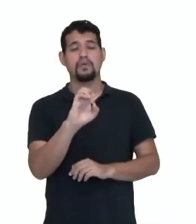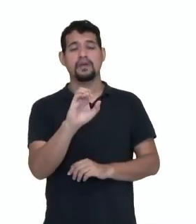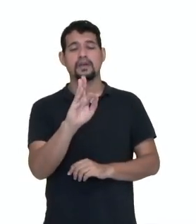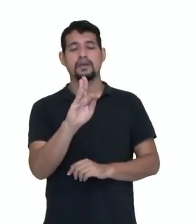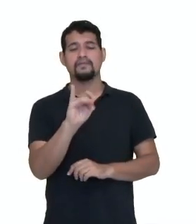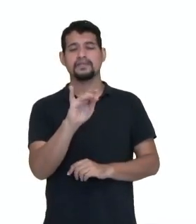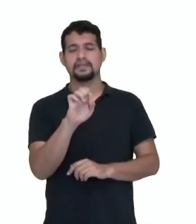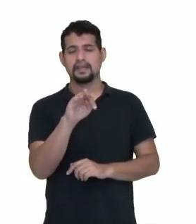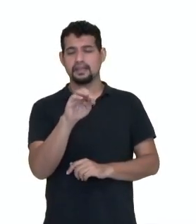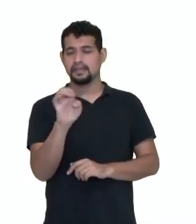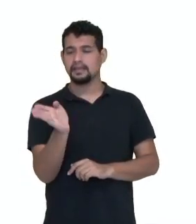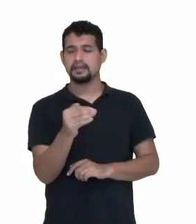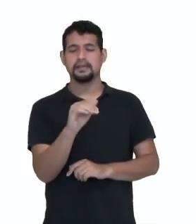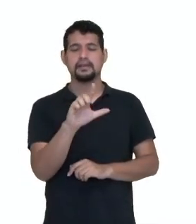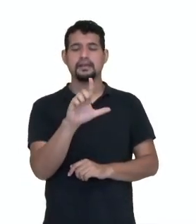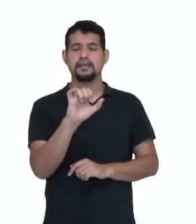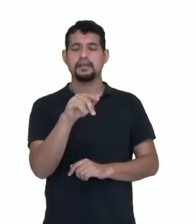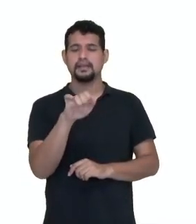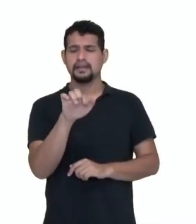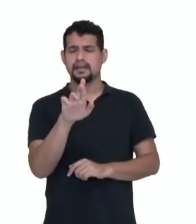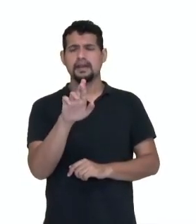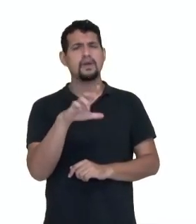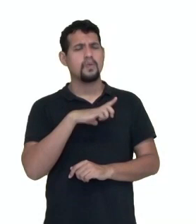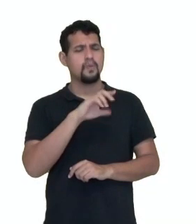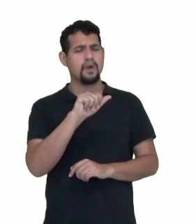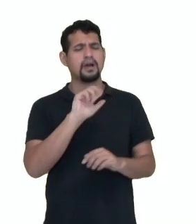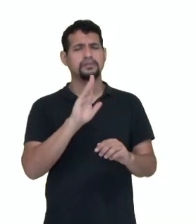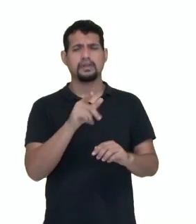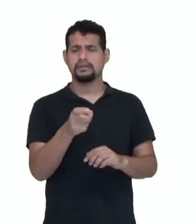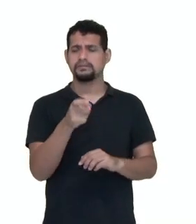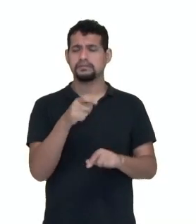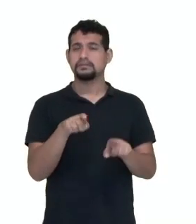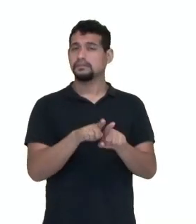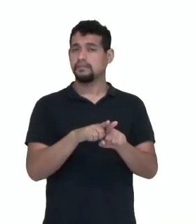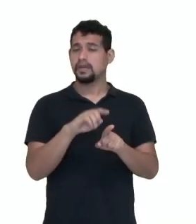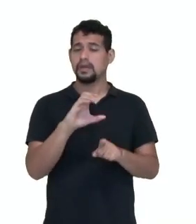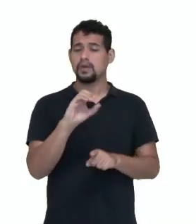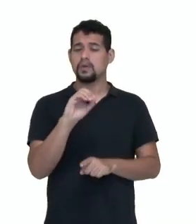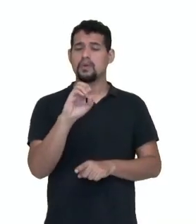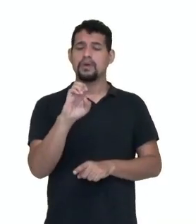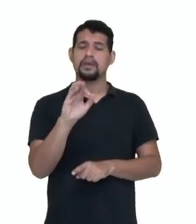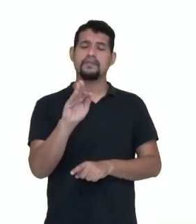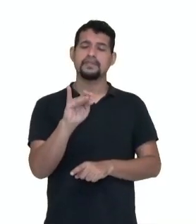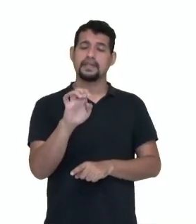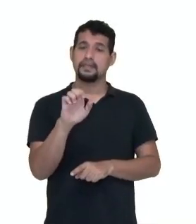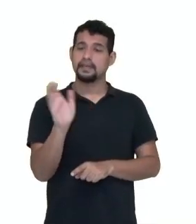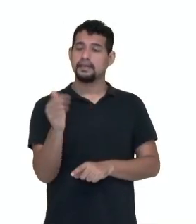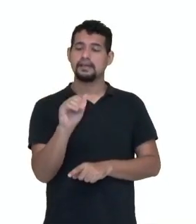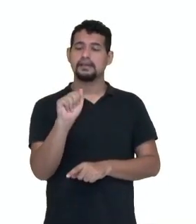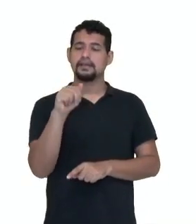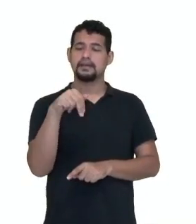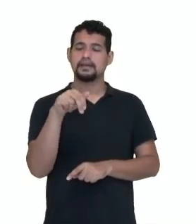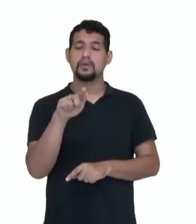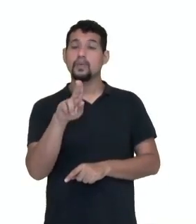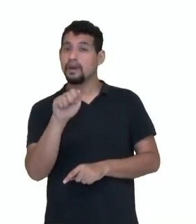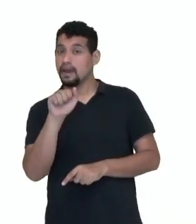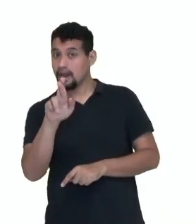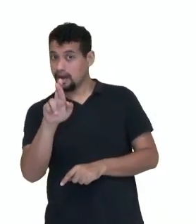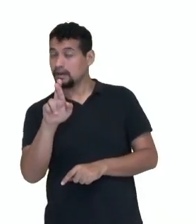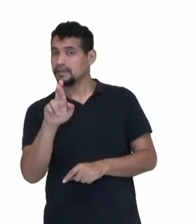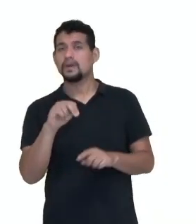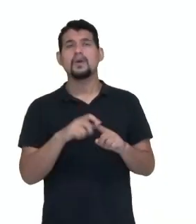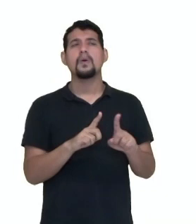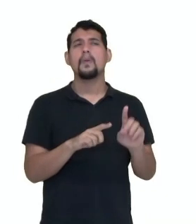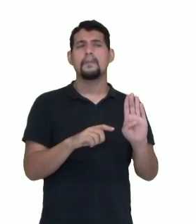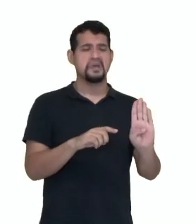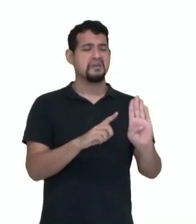linear. Então, tem a diferença ali, né? O a que acompanha o x, coeficiente angular. o B que não acompanha letra nenhuma,